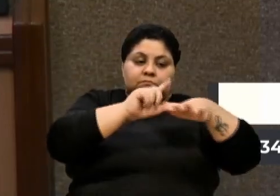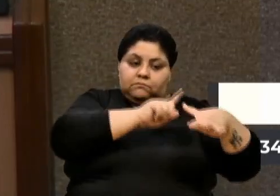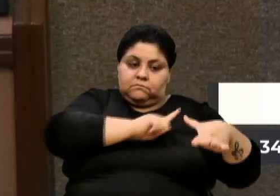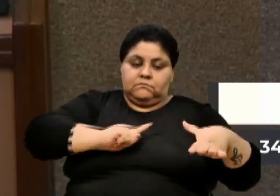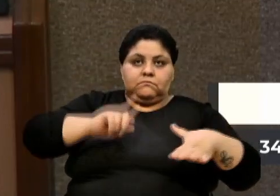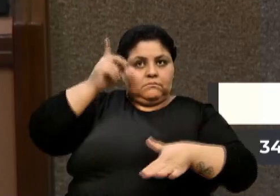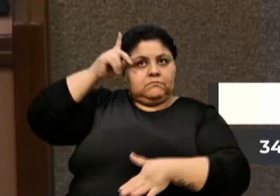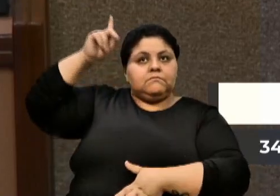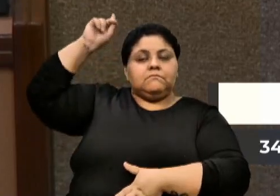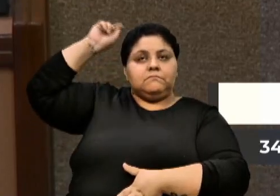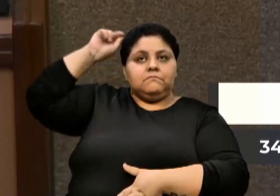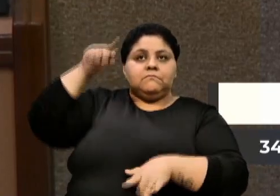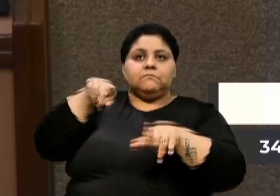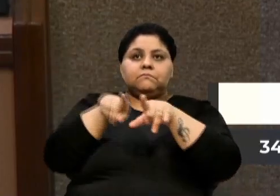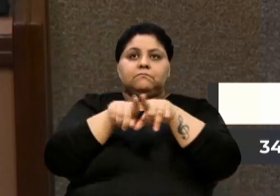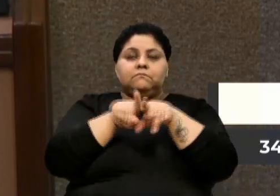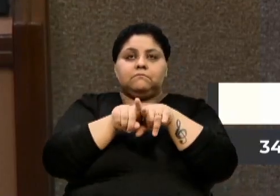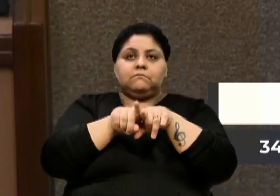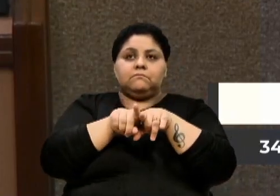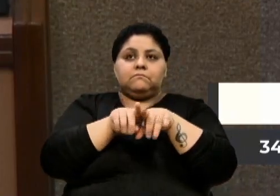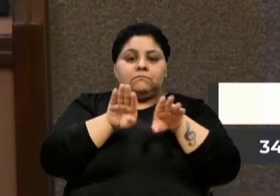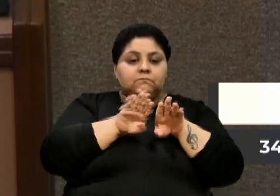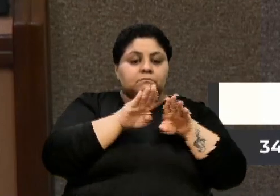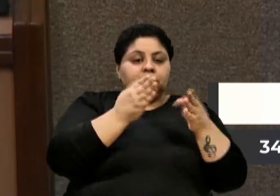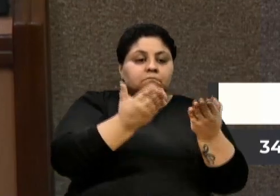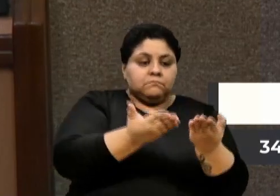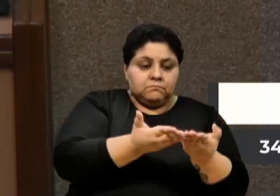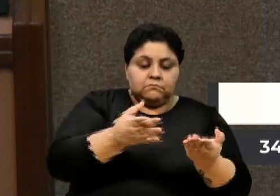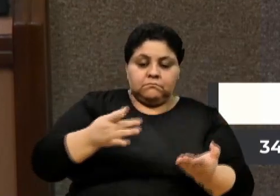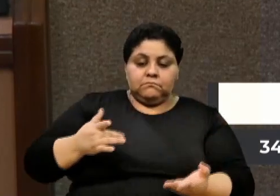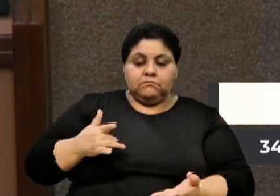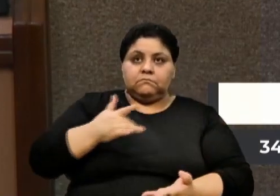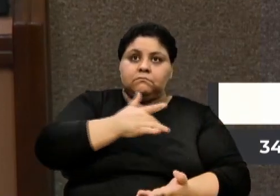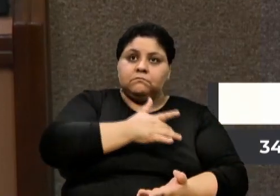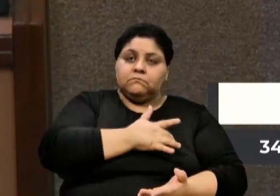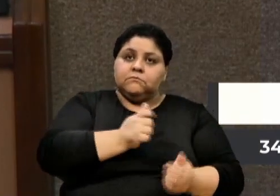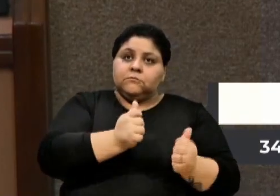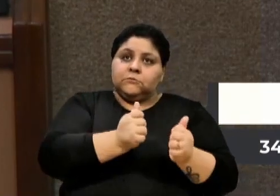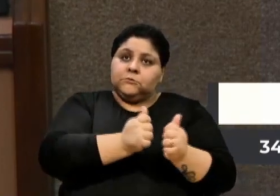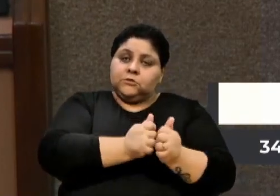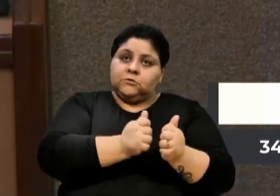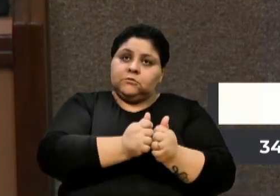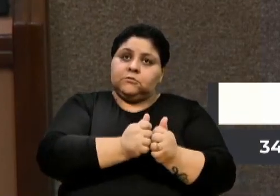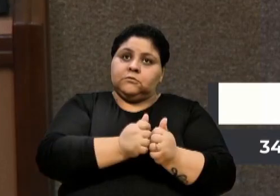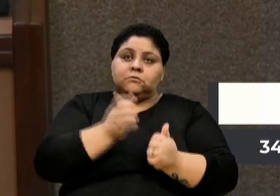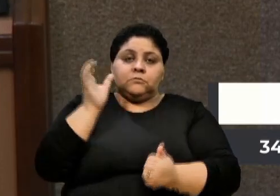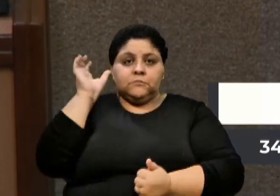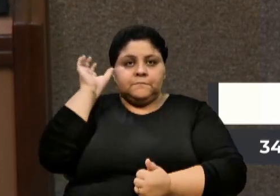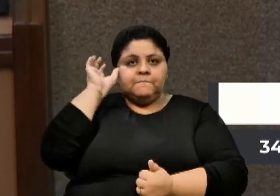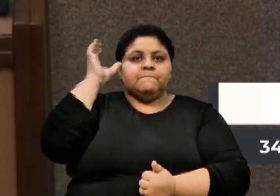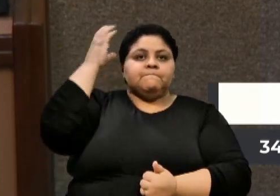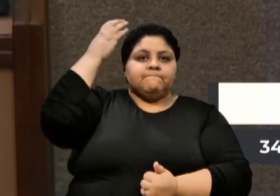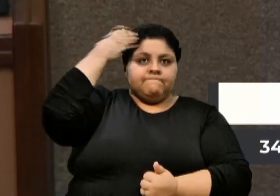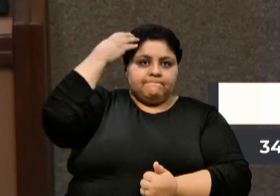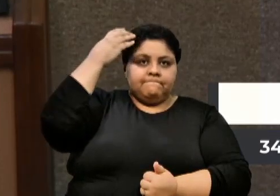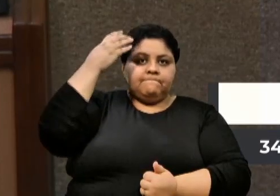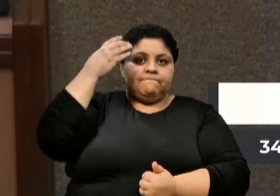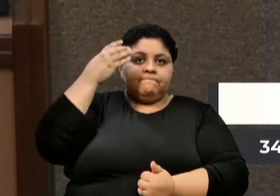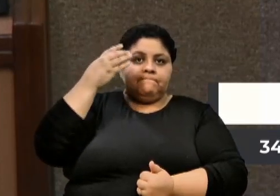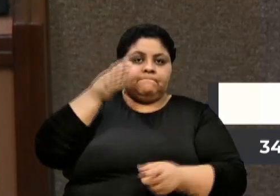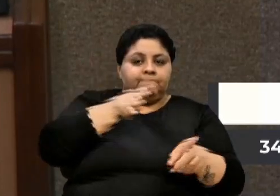agradecer à Comissão de Saúde, através do vereador Cadori, né, que também sempre passo essas demandas para ele,